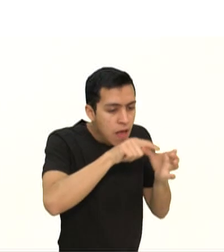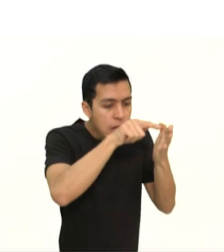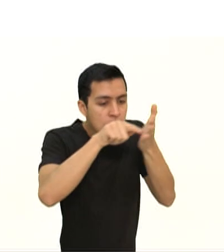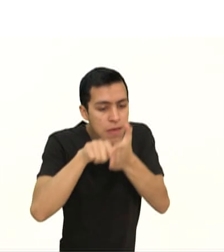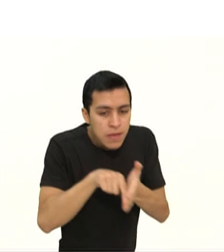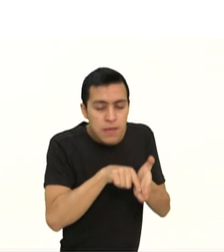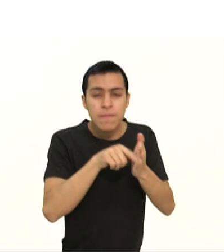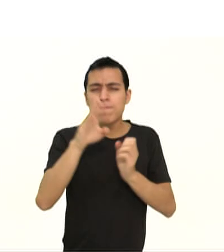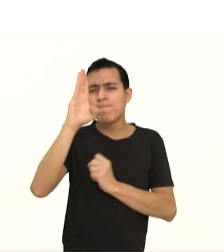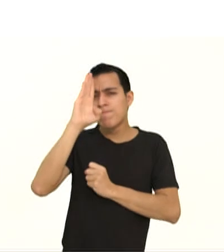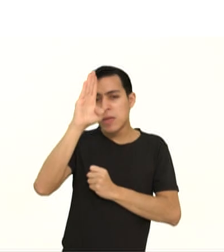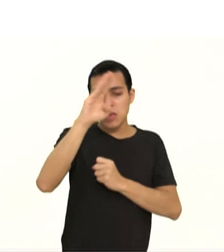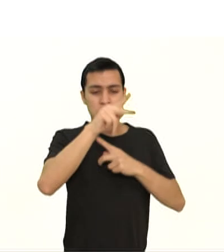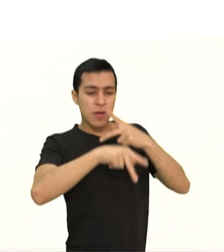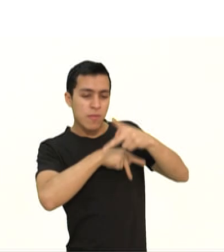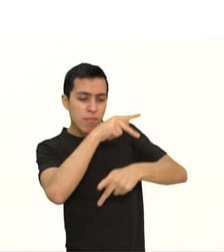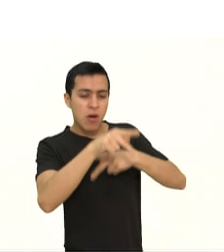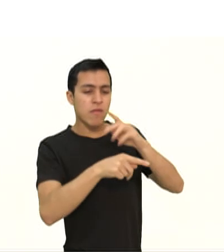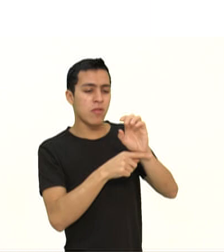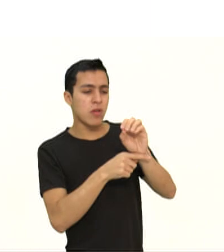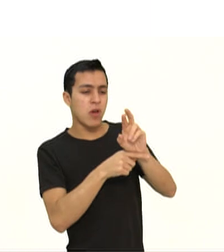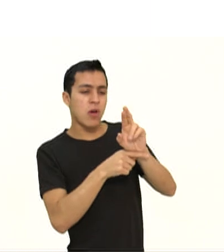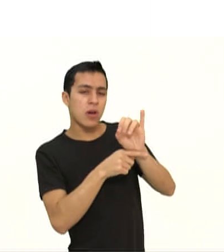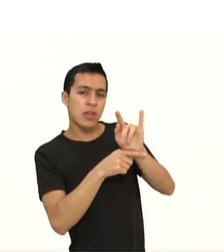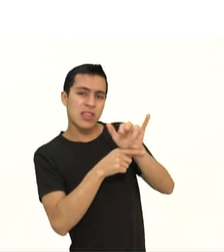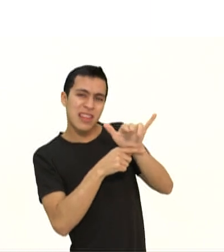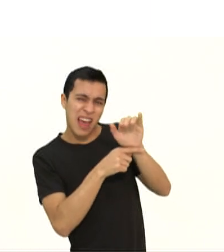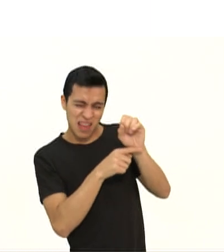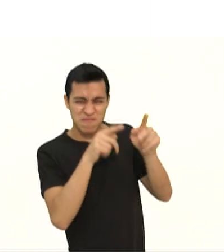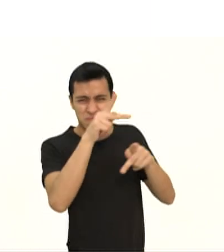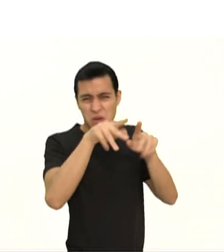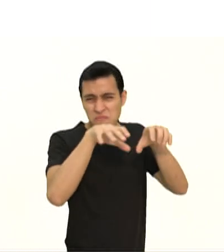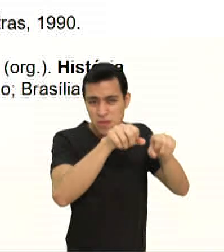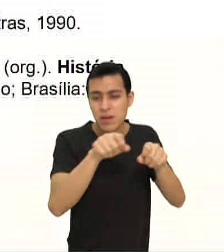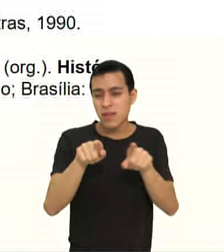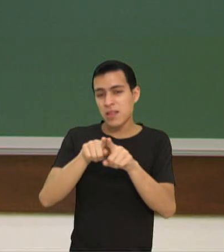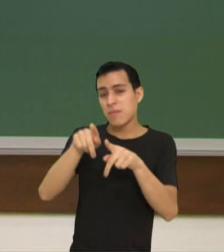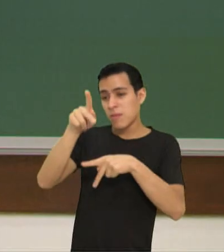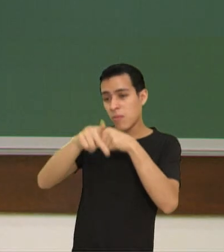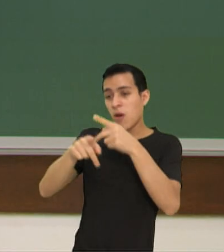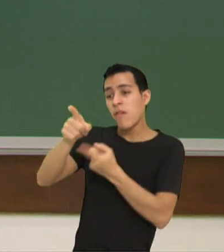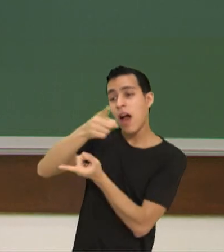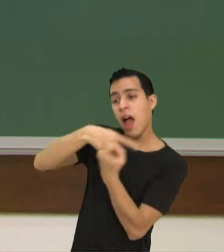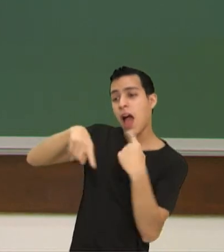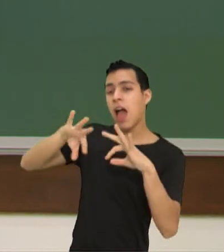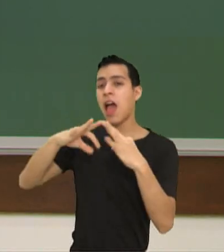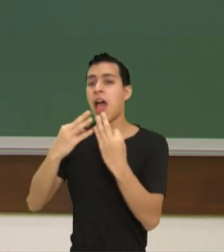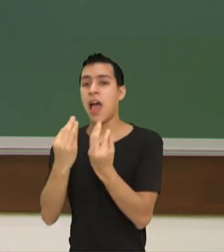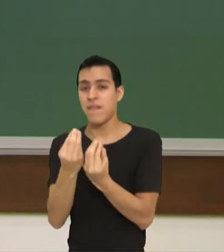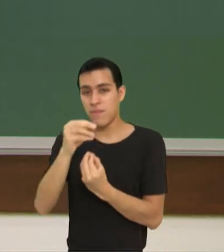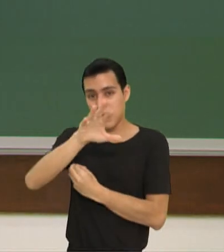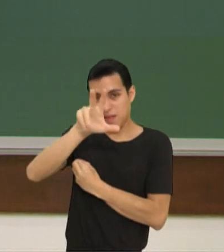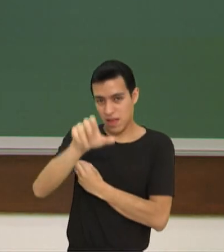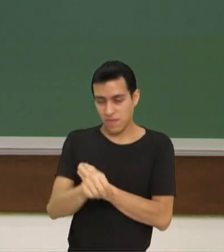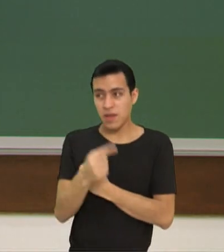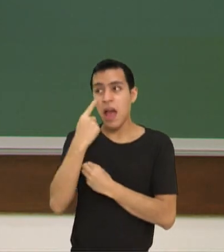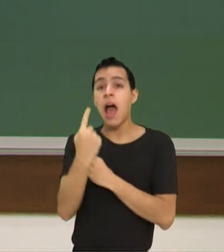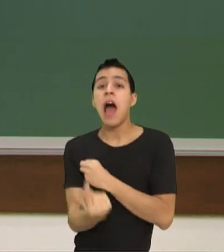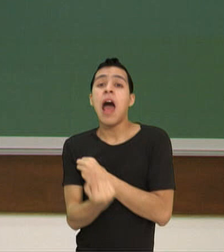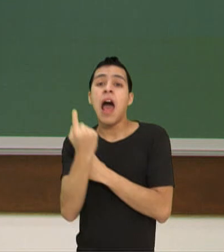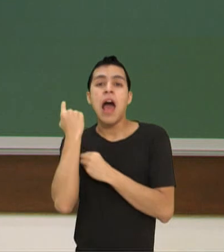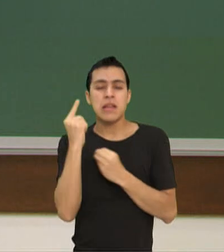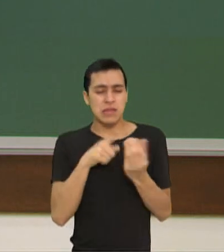sobre os chamados povos originários e os povos afrodescendentes. Tranquilo? Tá aqui uma bibliografia, se você se